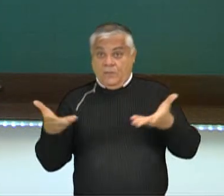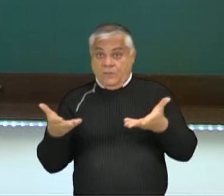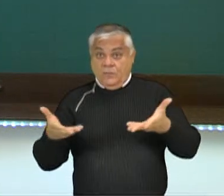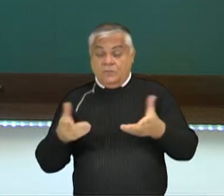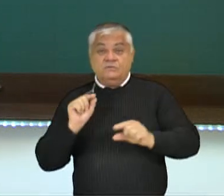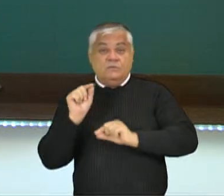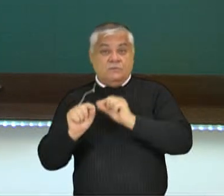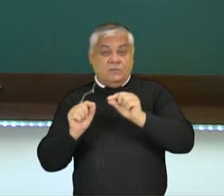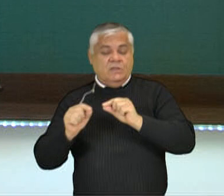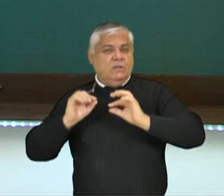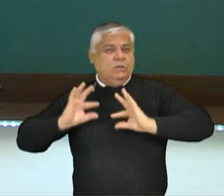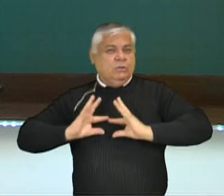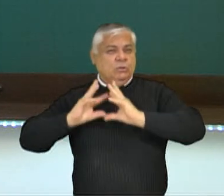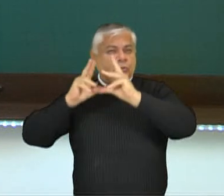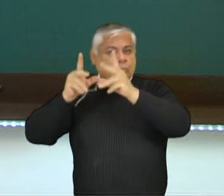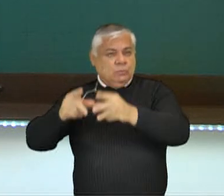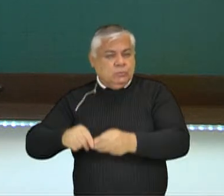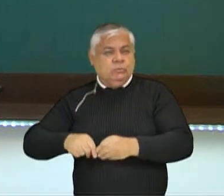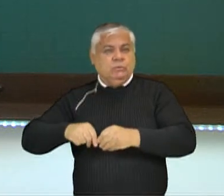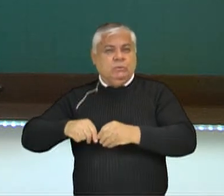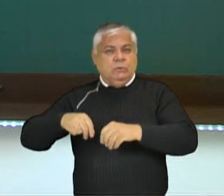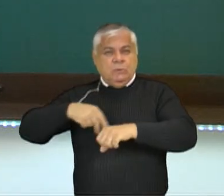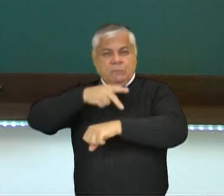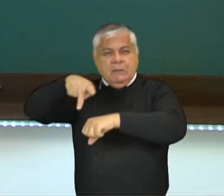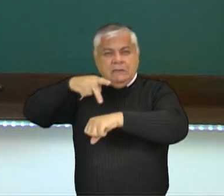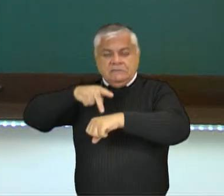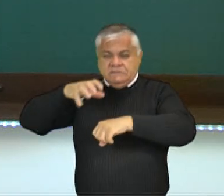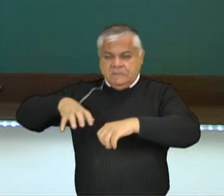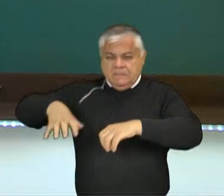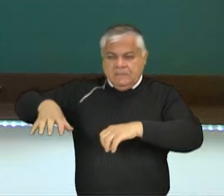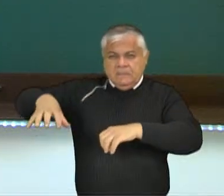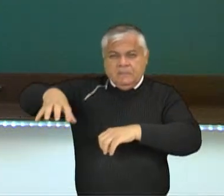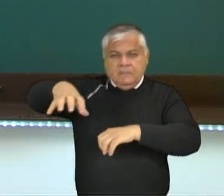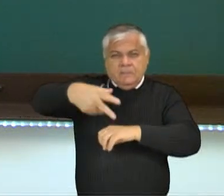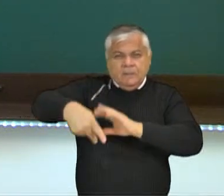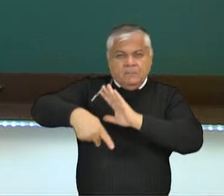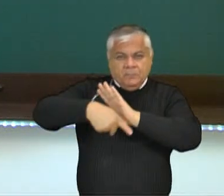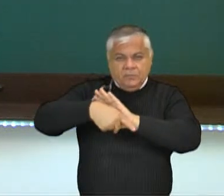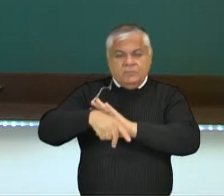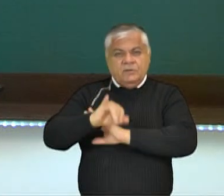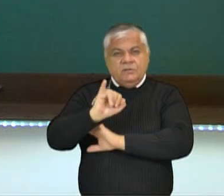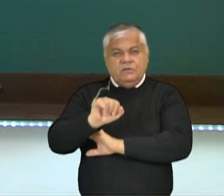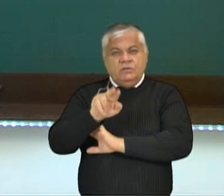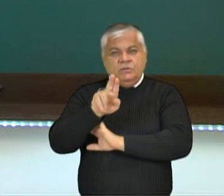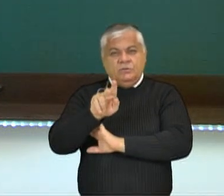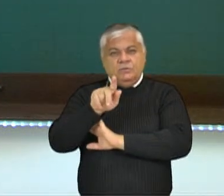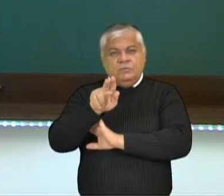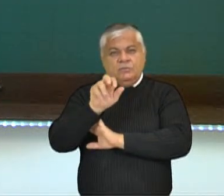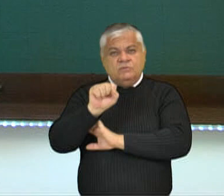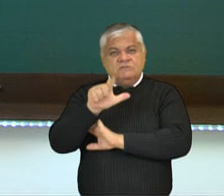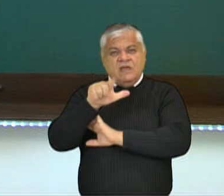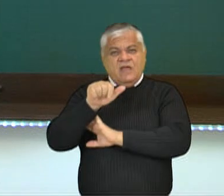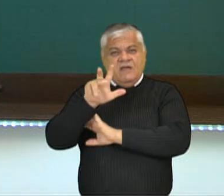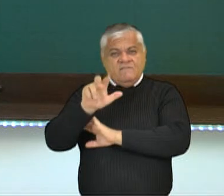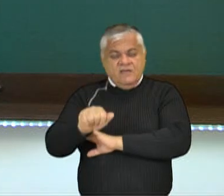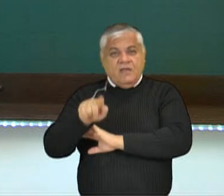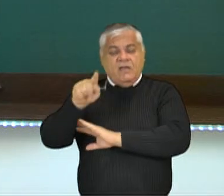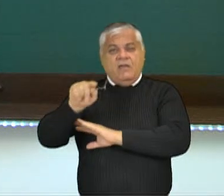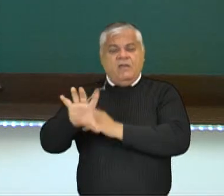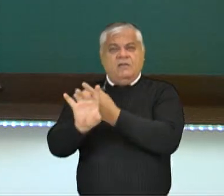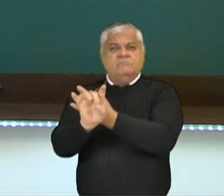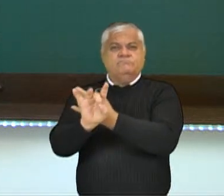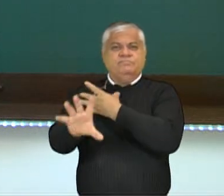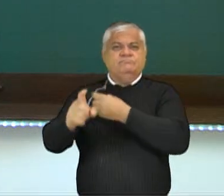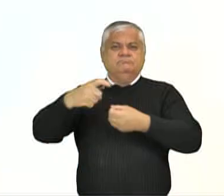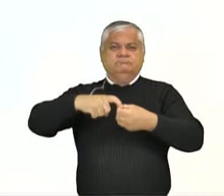temos todas as antigas repúblicas que faziam parte do reino da Iugoslávia, formavam a Iugoslávia, são países